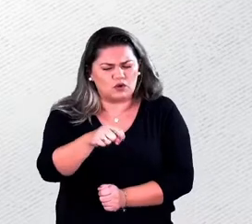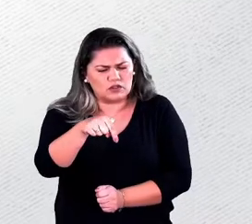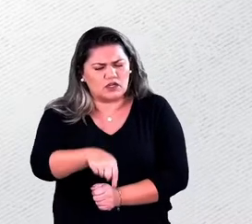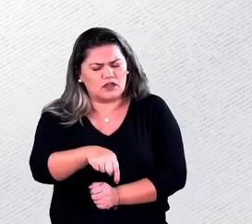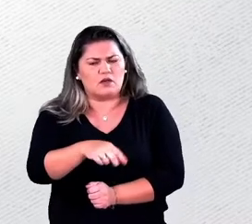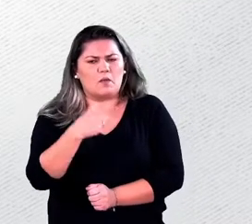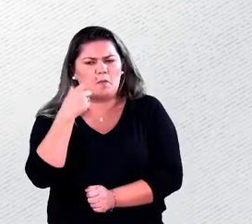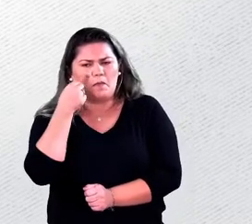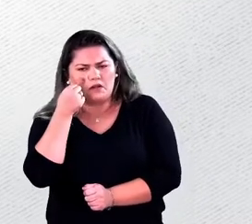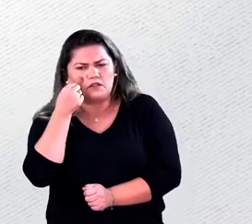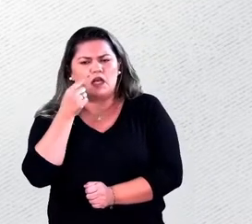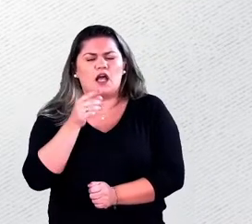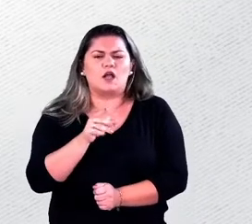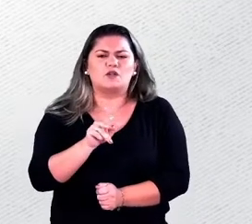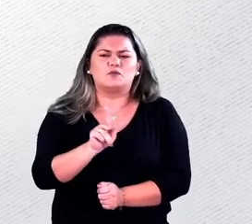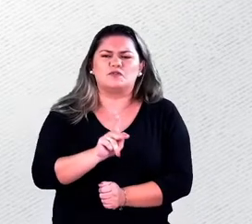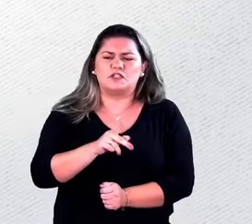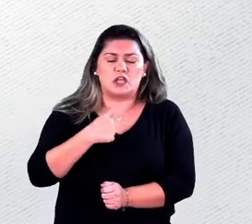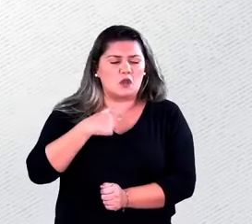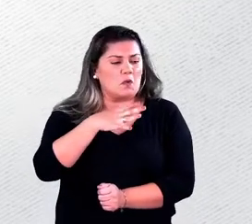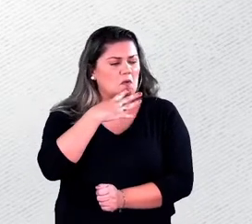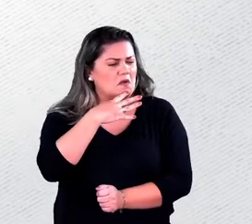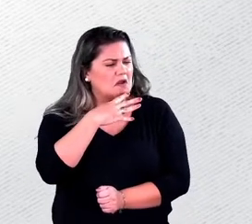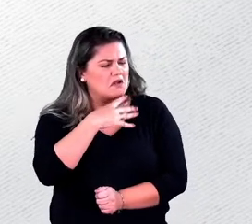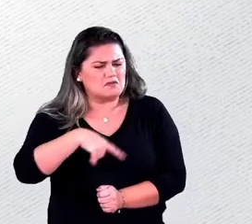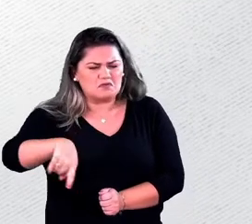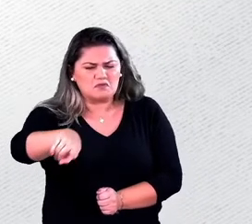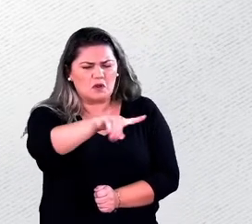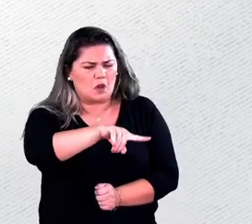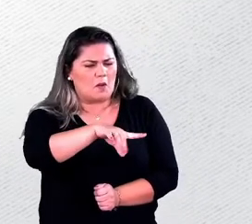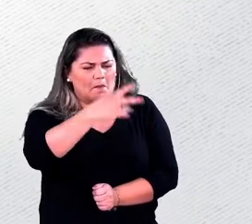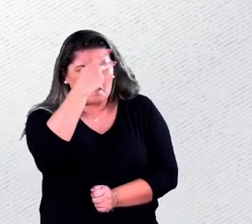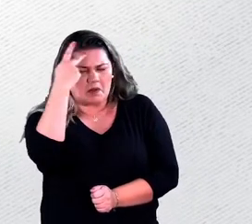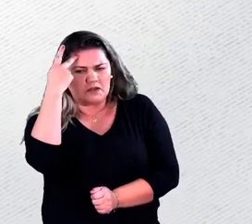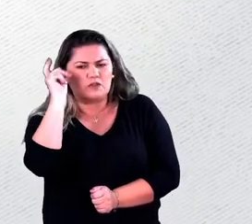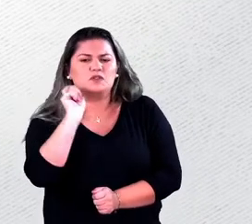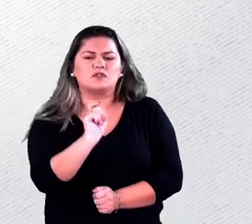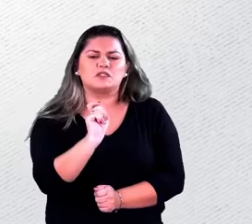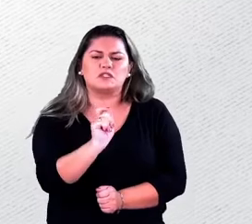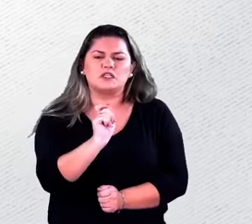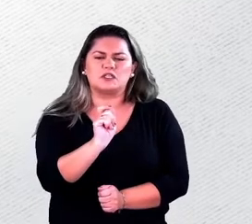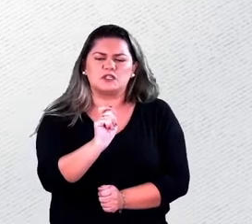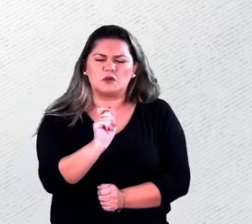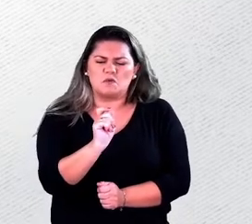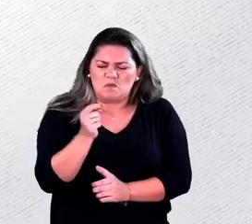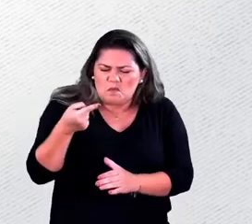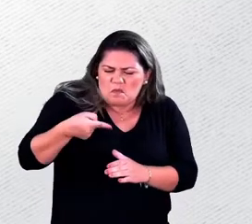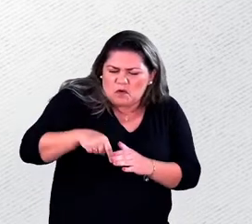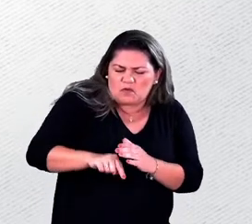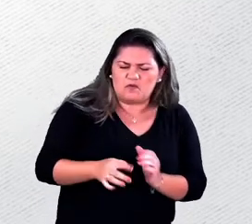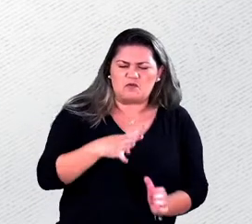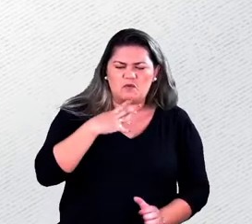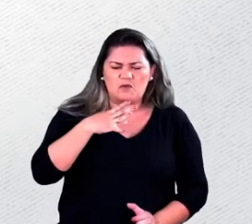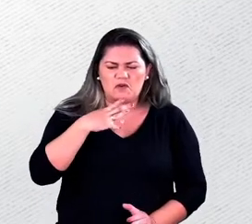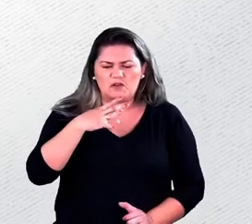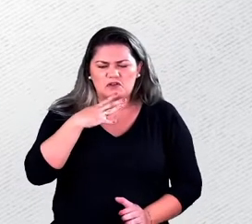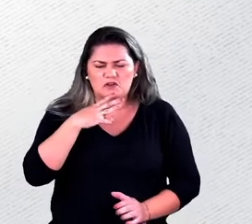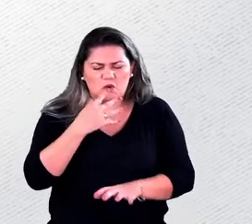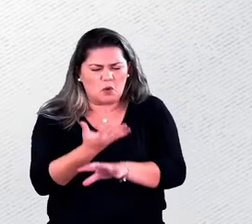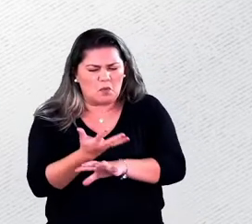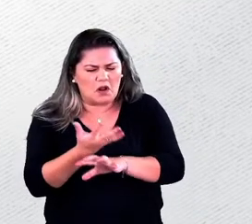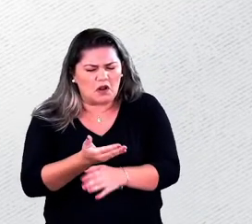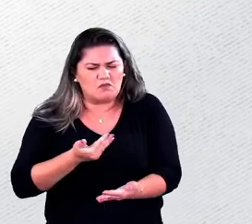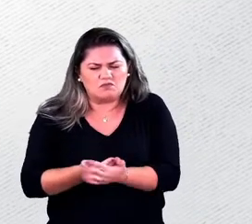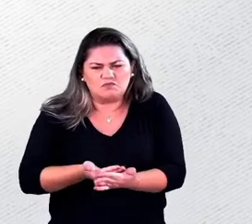e eu conheço se não todos A grande maioria são pessoas que são profundos conhecedores dessa matéria